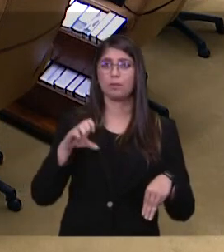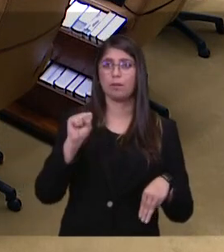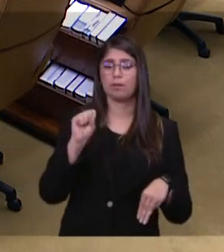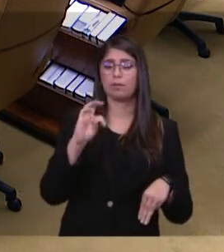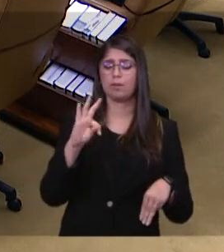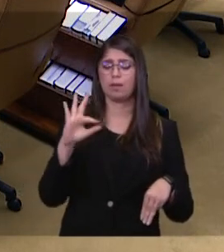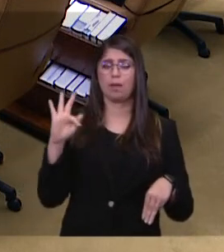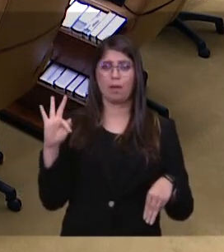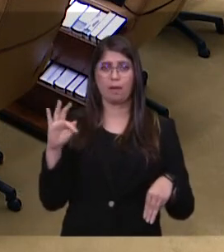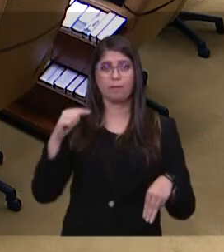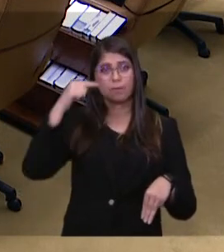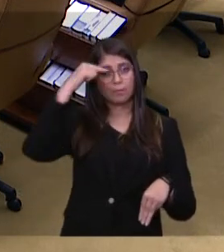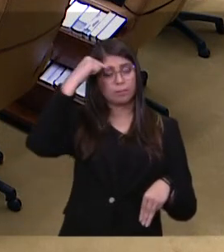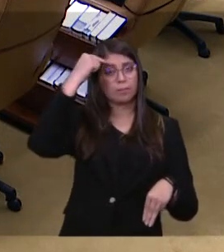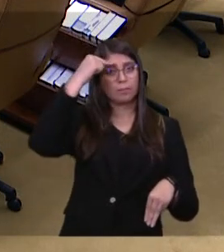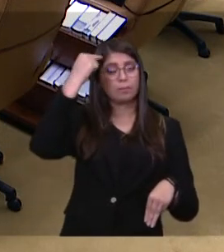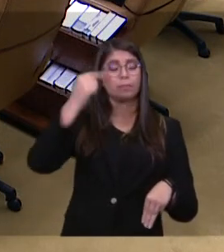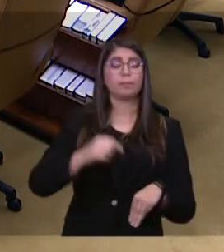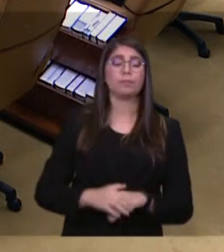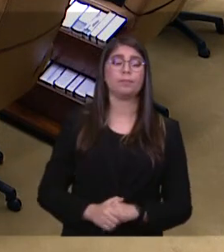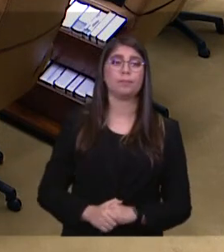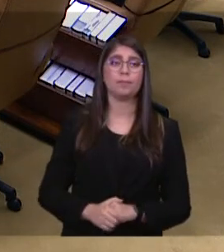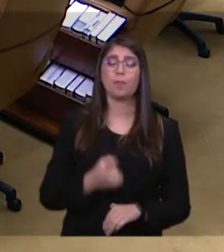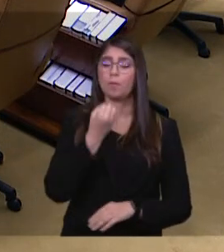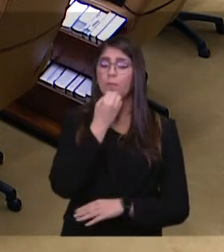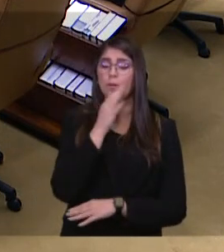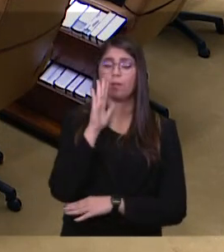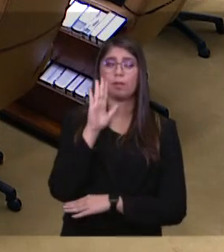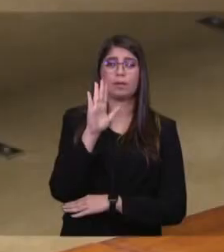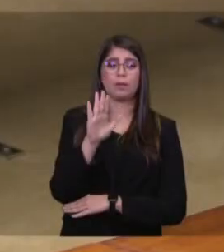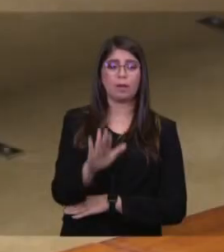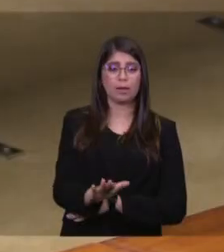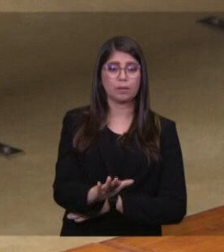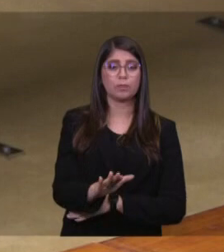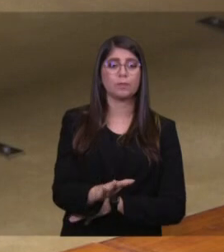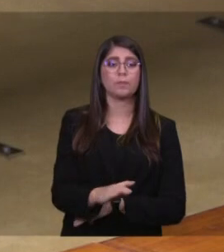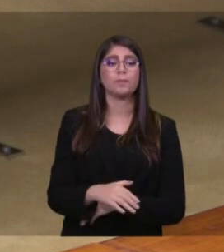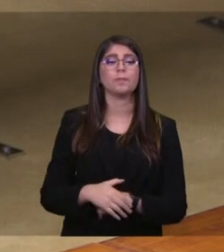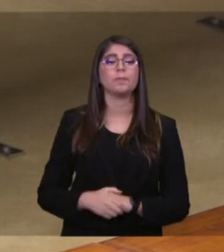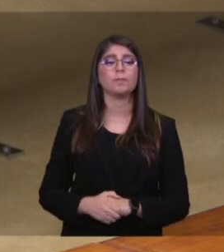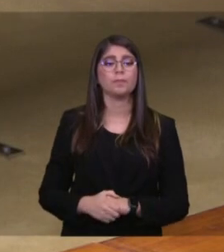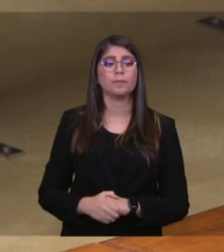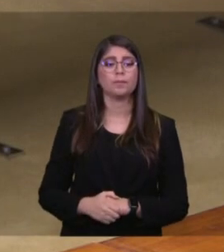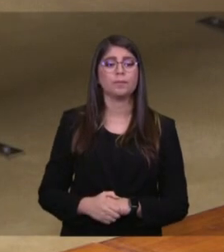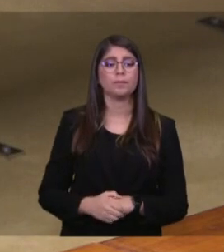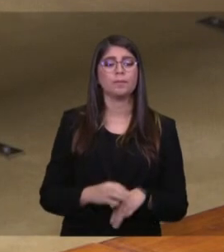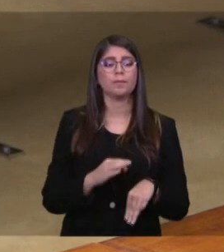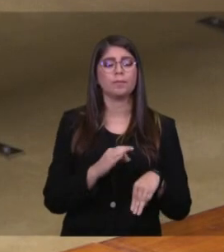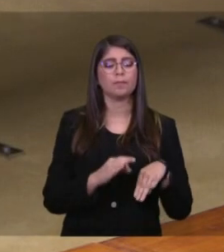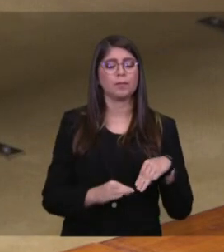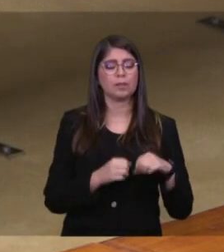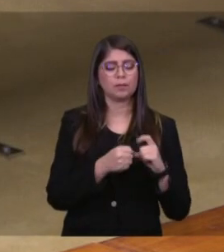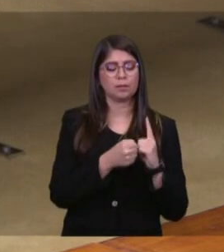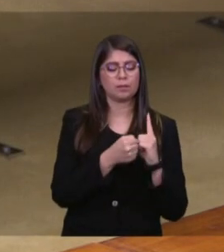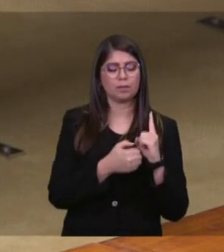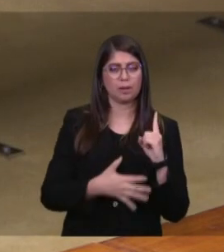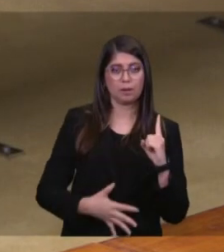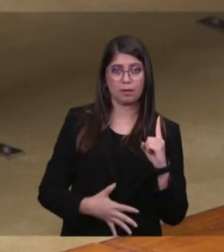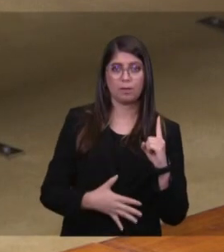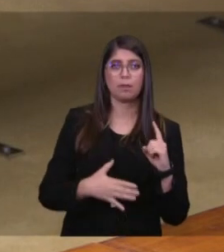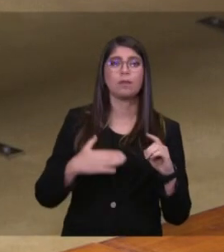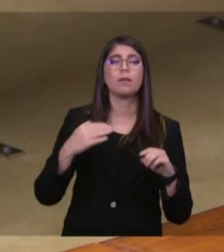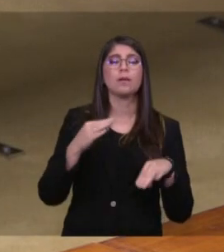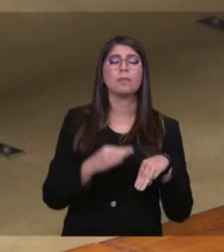Corte, Luiz Roberto Barroso. Muito boa tarde, excelentíssima senhora decana dessa casa, Carmen